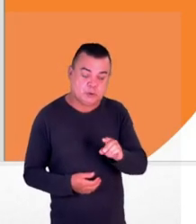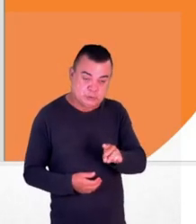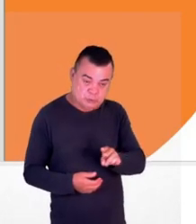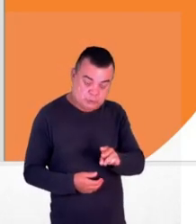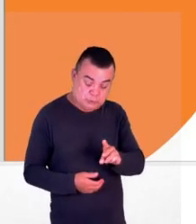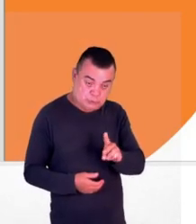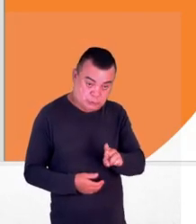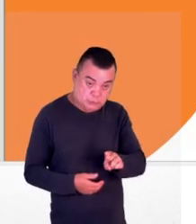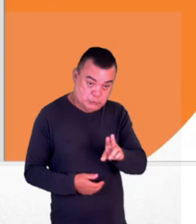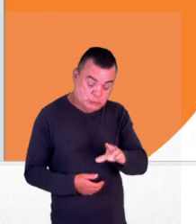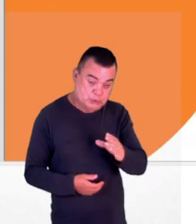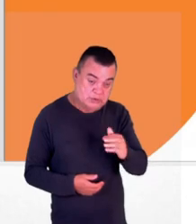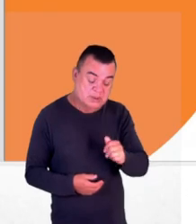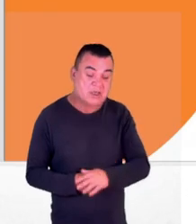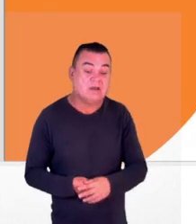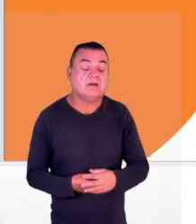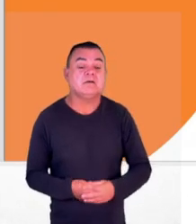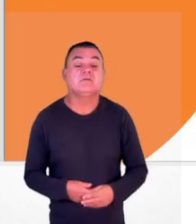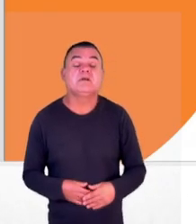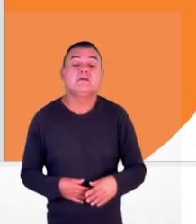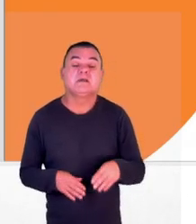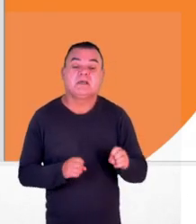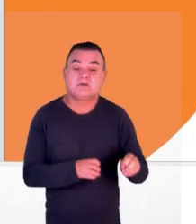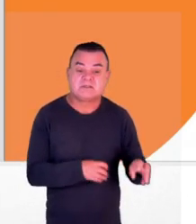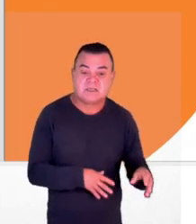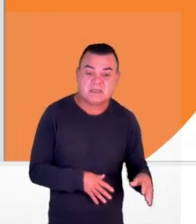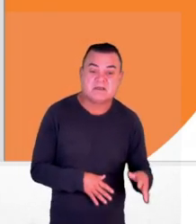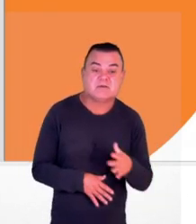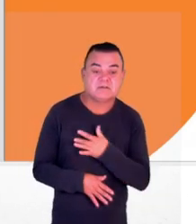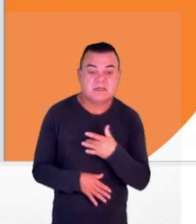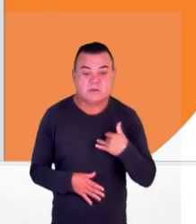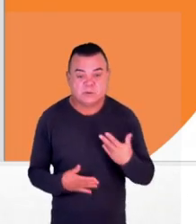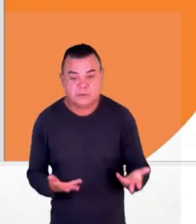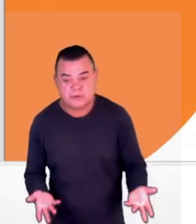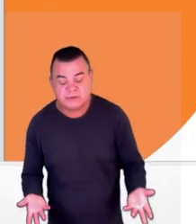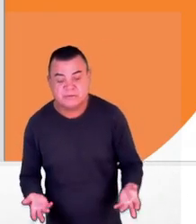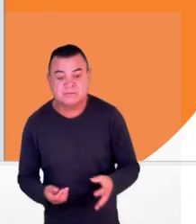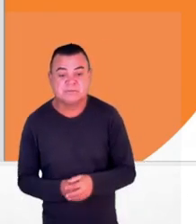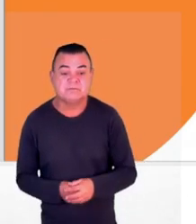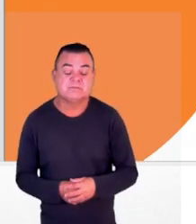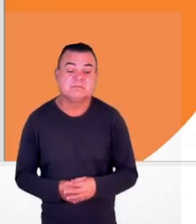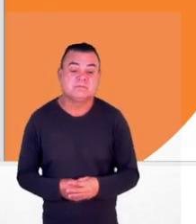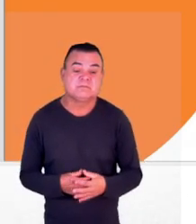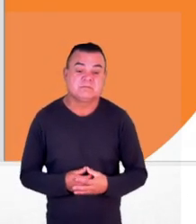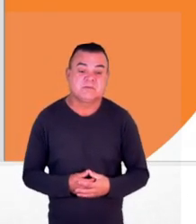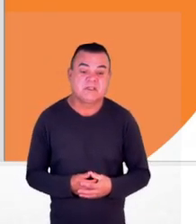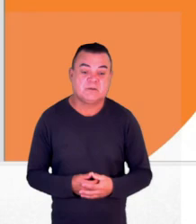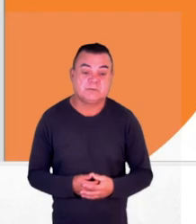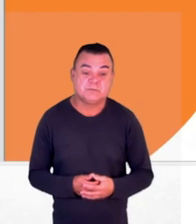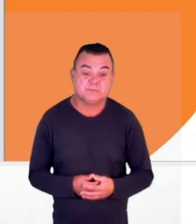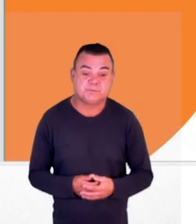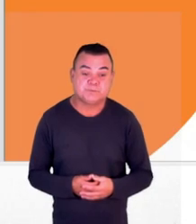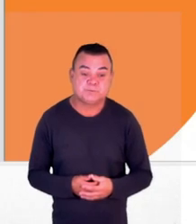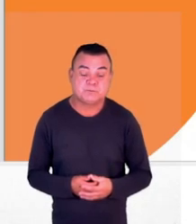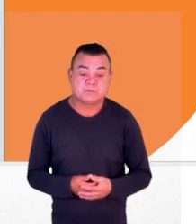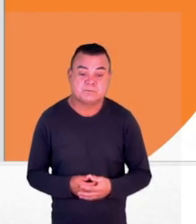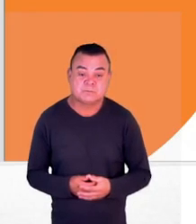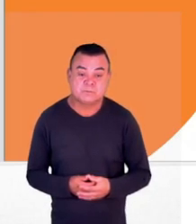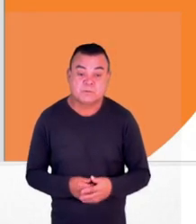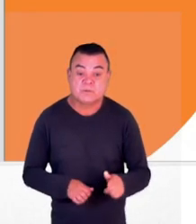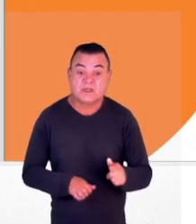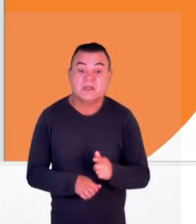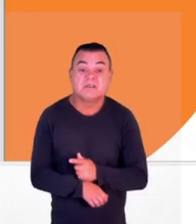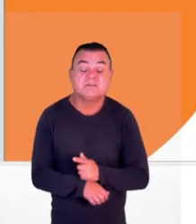uma obrigação hoje Toda ão Público Federal tem que comprar no mínimo 30% da Agricultura Familiar toda a e gestor né da